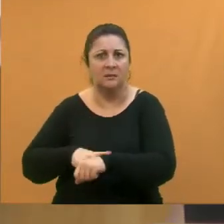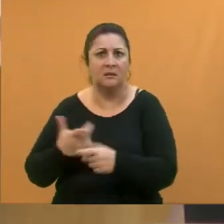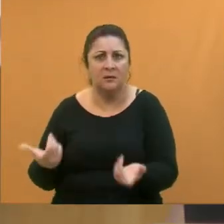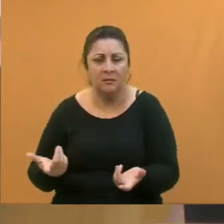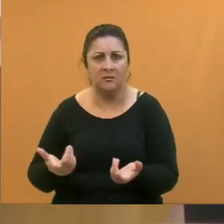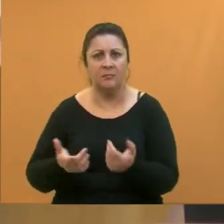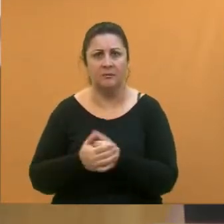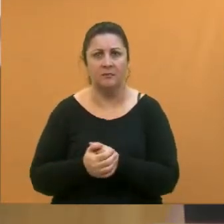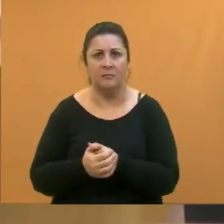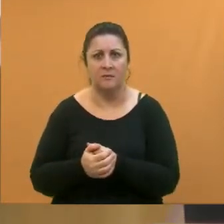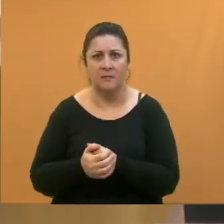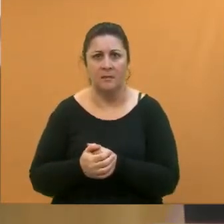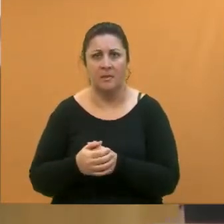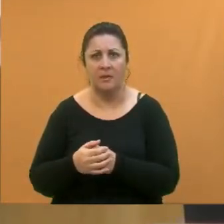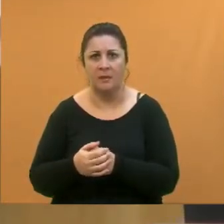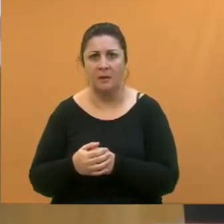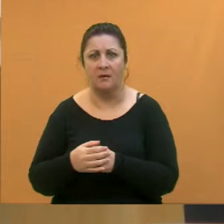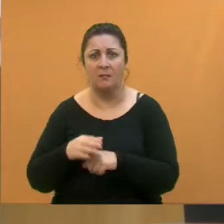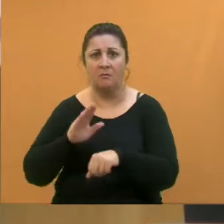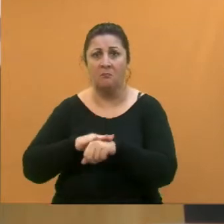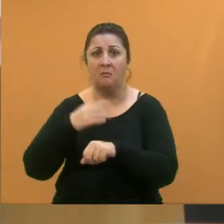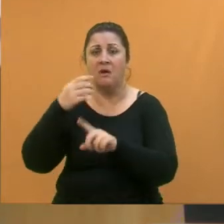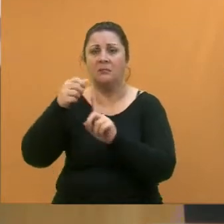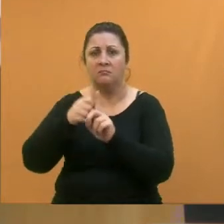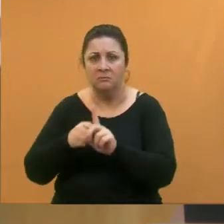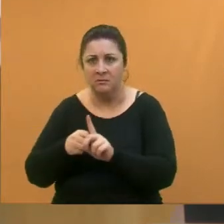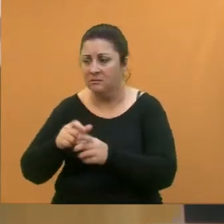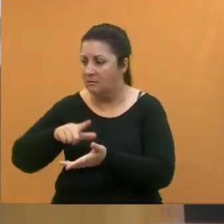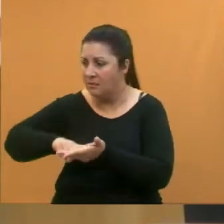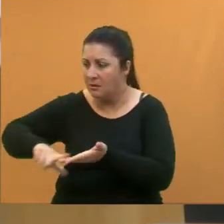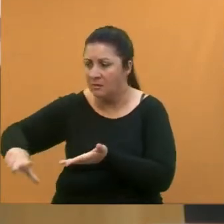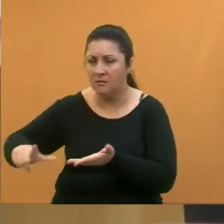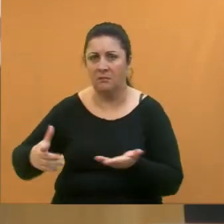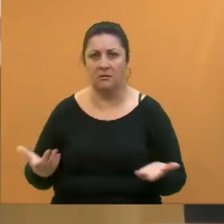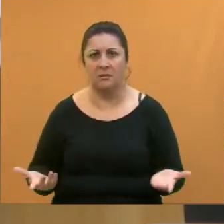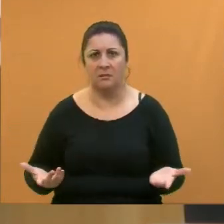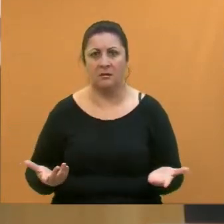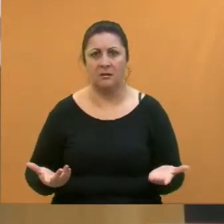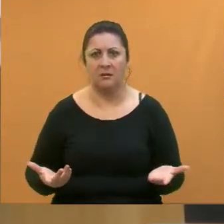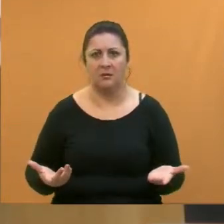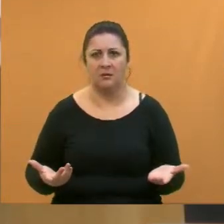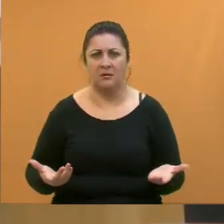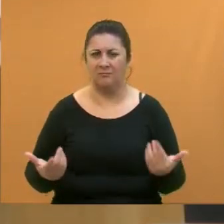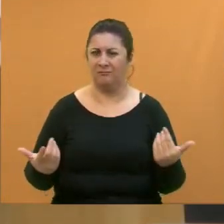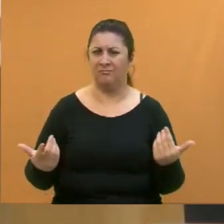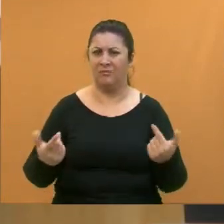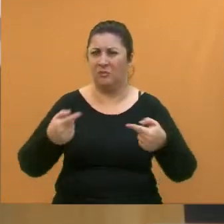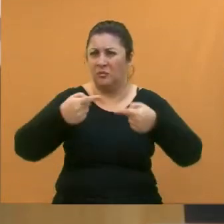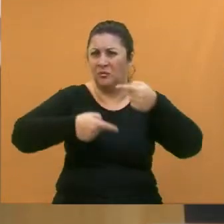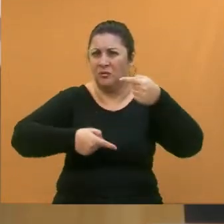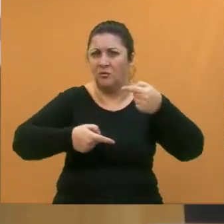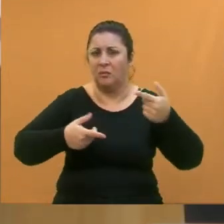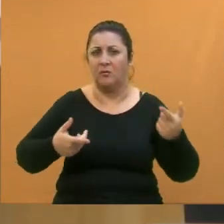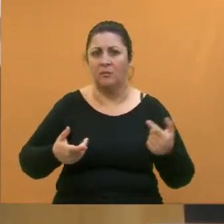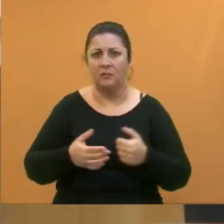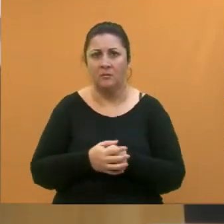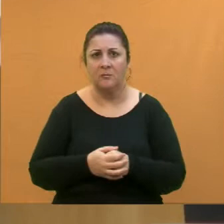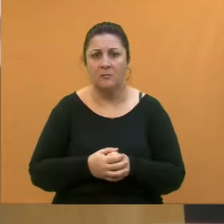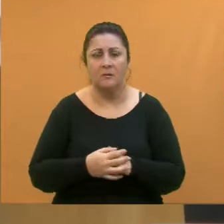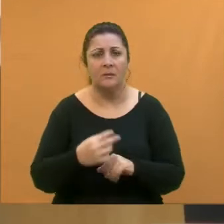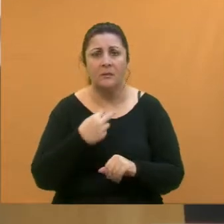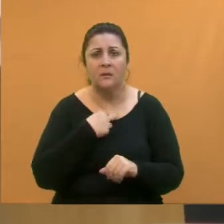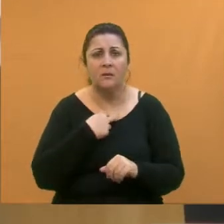além do mês de adesão, mais um mês para limpar. Olha para você ver como é que é incoerente. A gente não